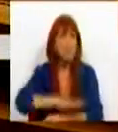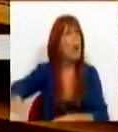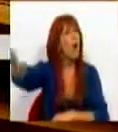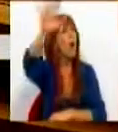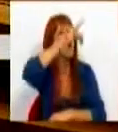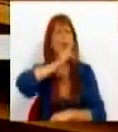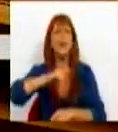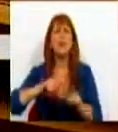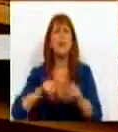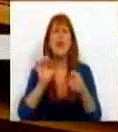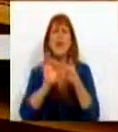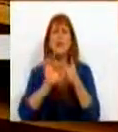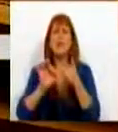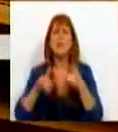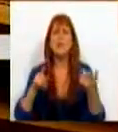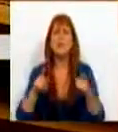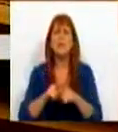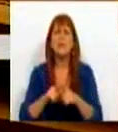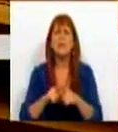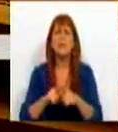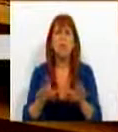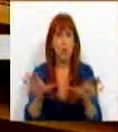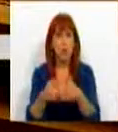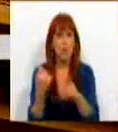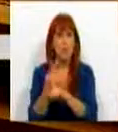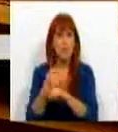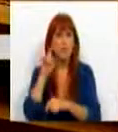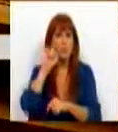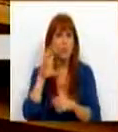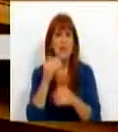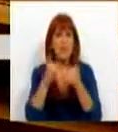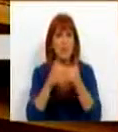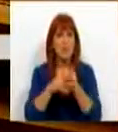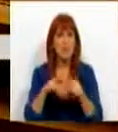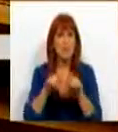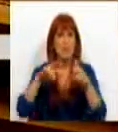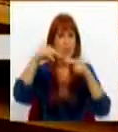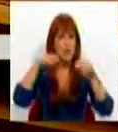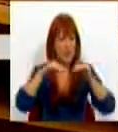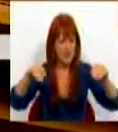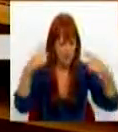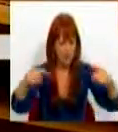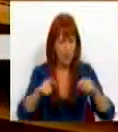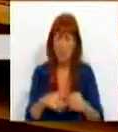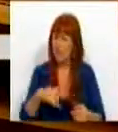também daqueles aspectos onde há comissões de proteção de idosos a nível municipal. E, de